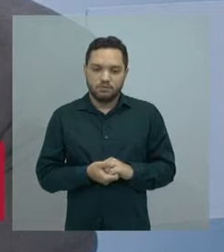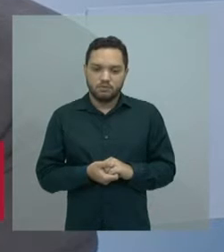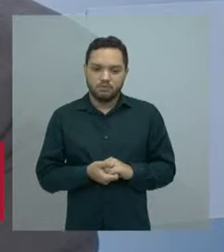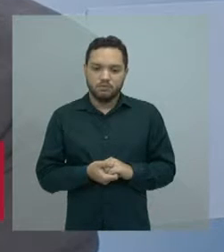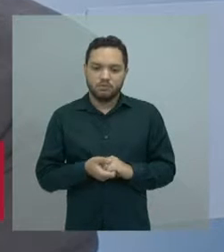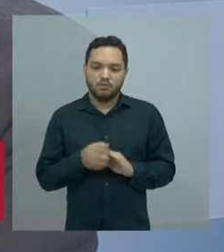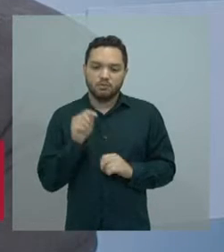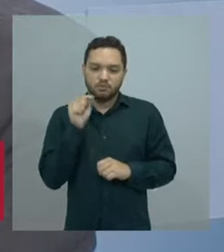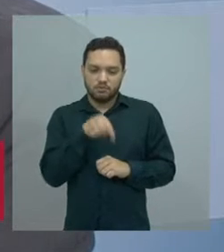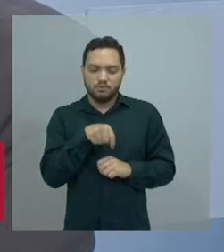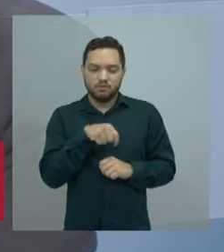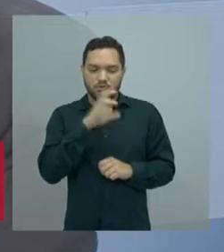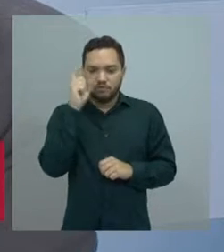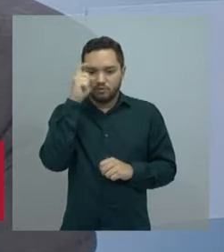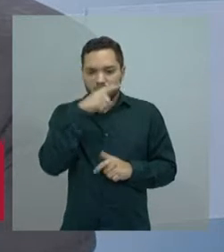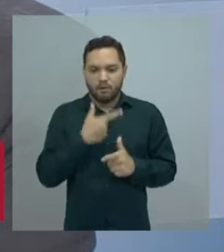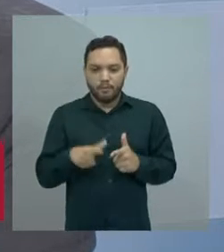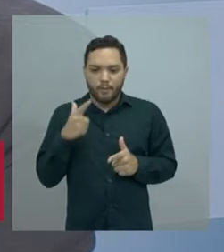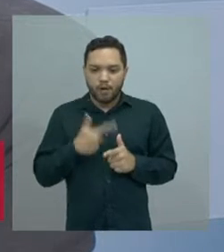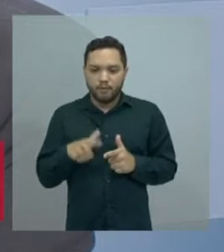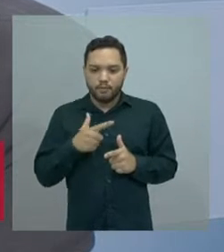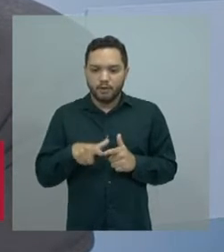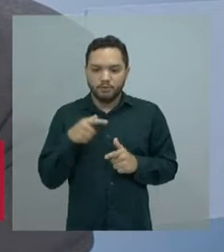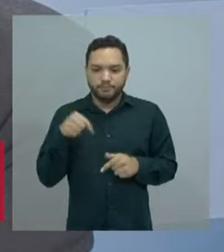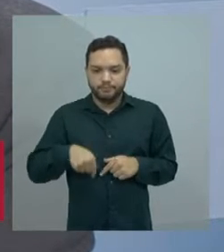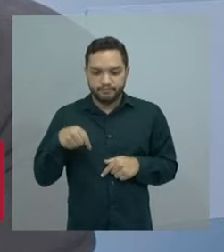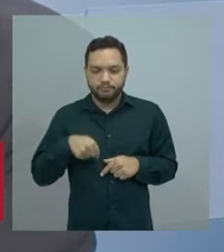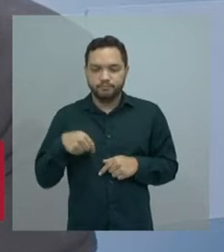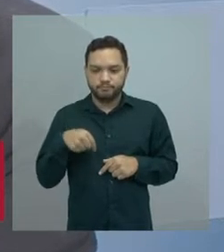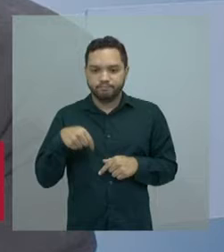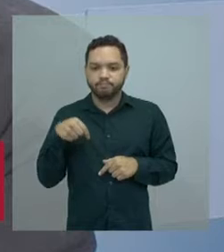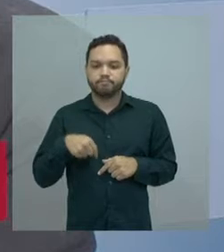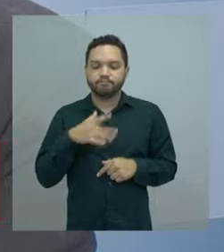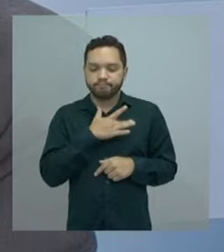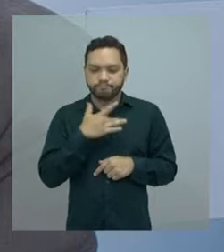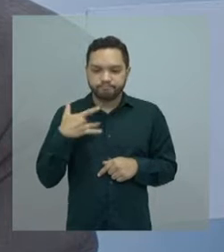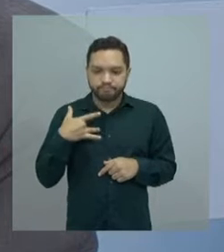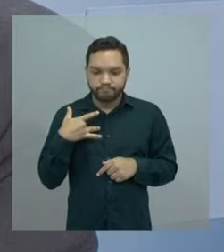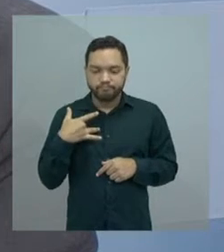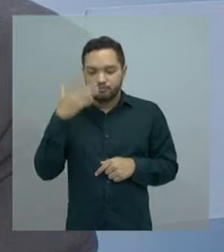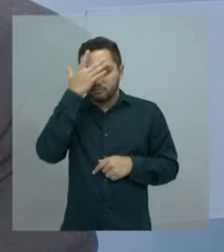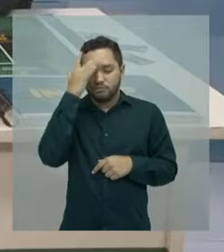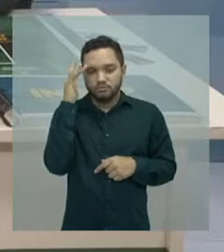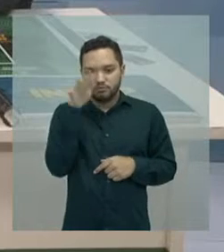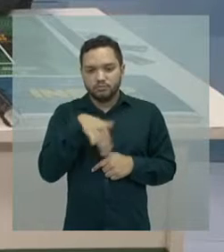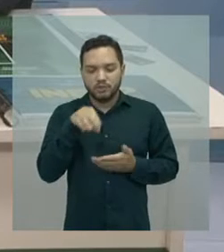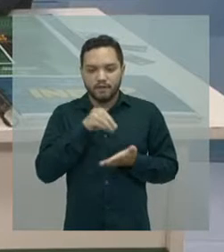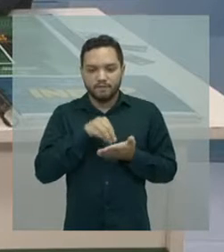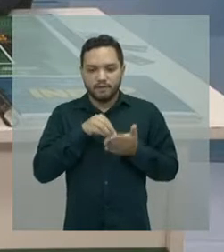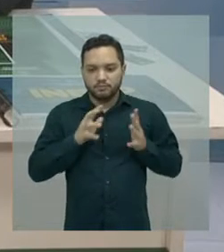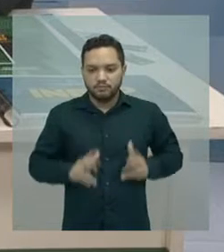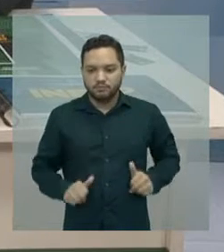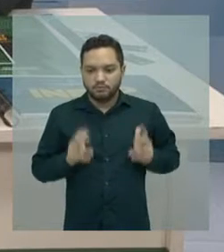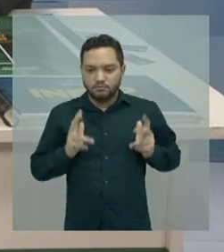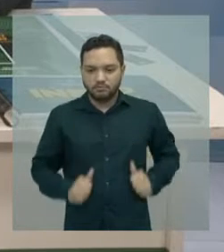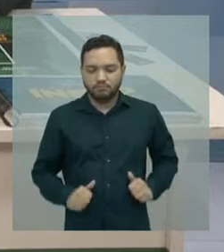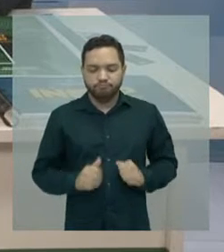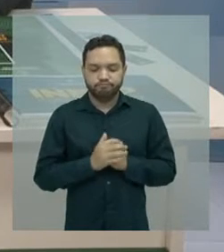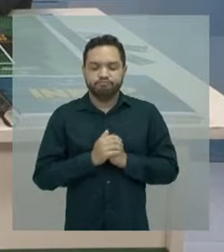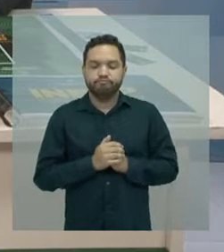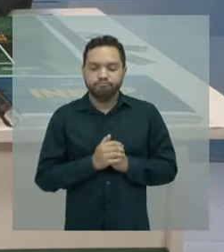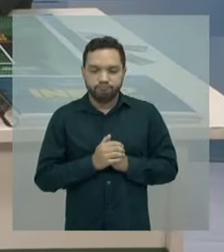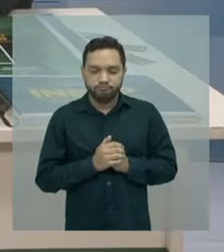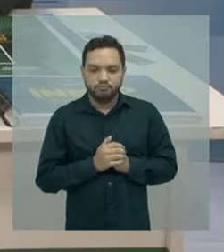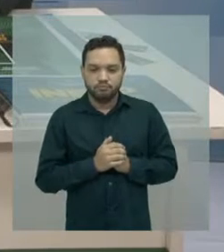É uma grande mazela. Muito preocupante no que diz respeito à saúde pública. A falta de saneamento no Brasil. A falta de saneamento. E